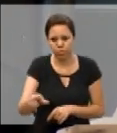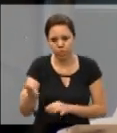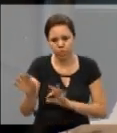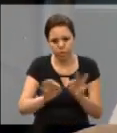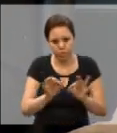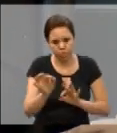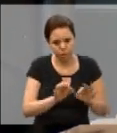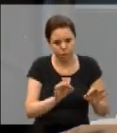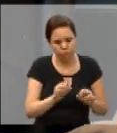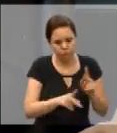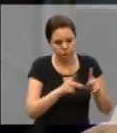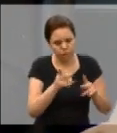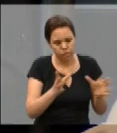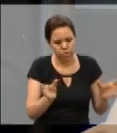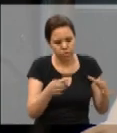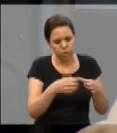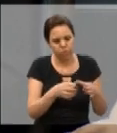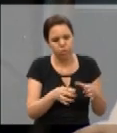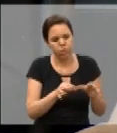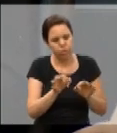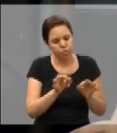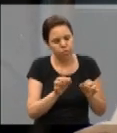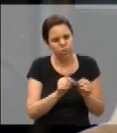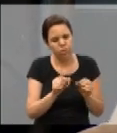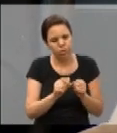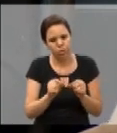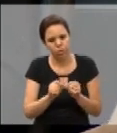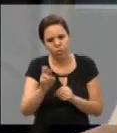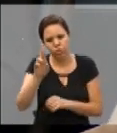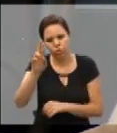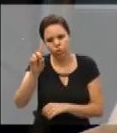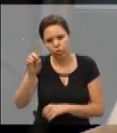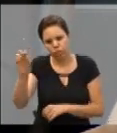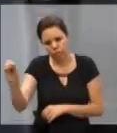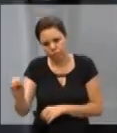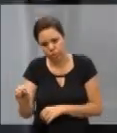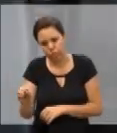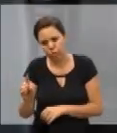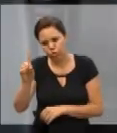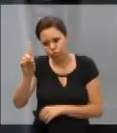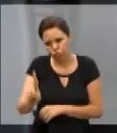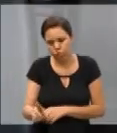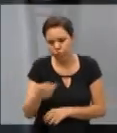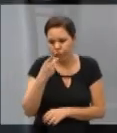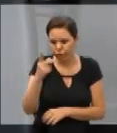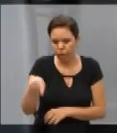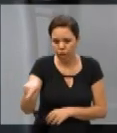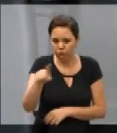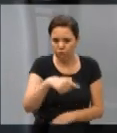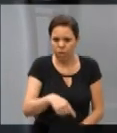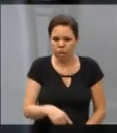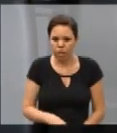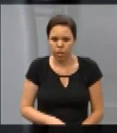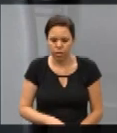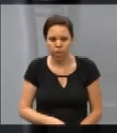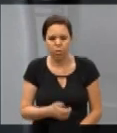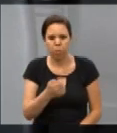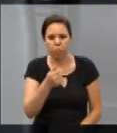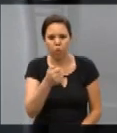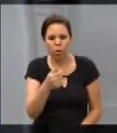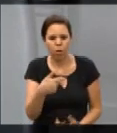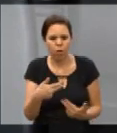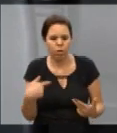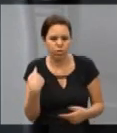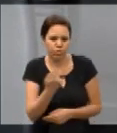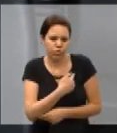o elenco, né? Então, o Rodrigo mesmo é que dá os toques, olha, acho que pouca coisa,